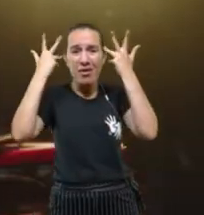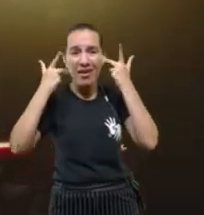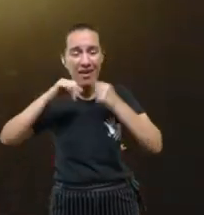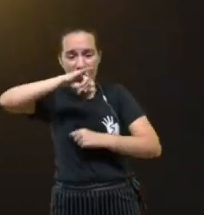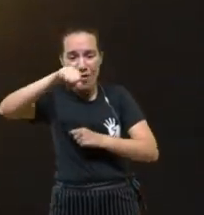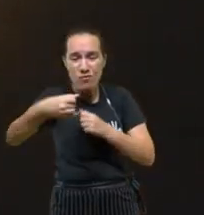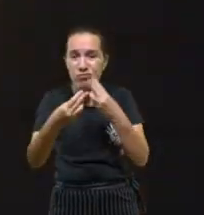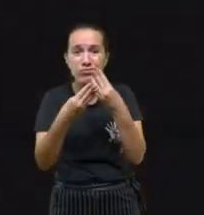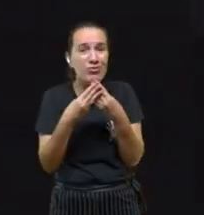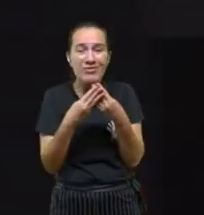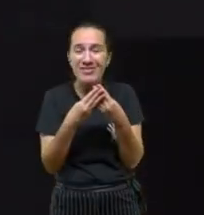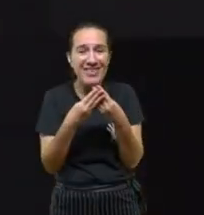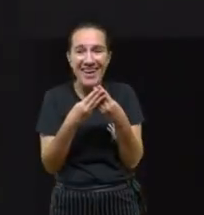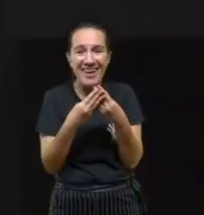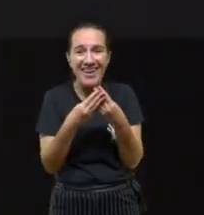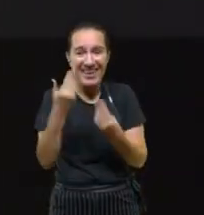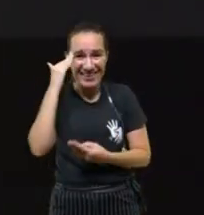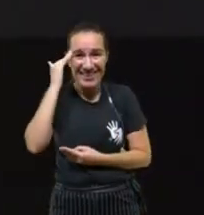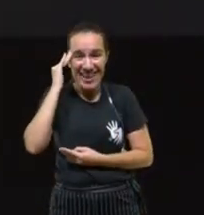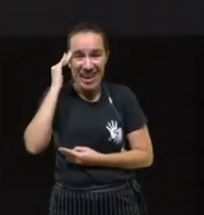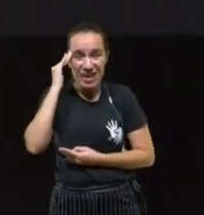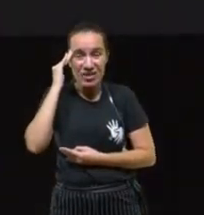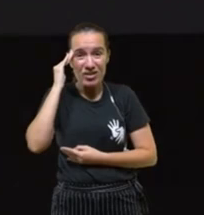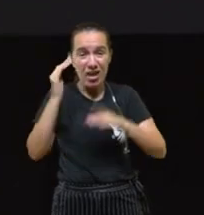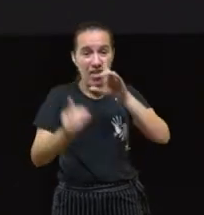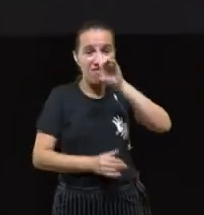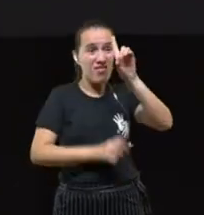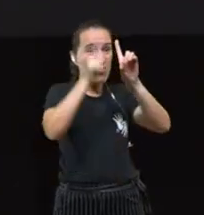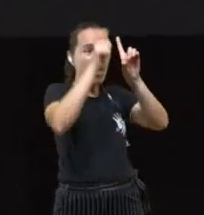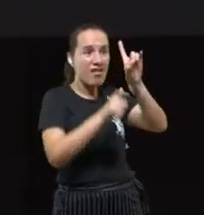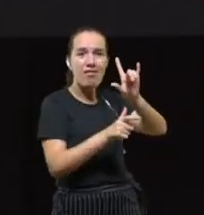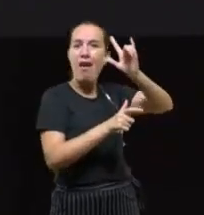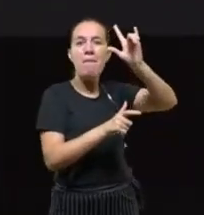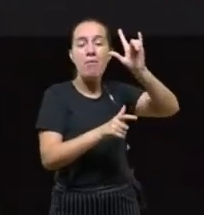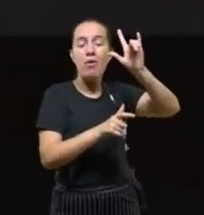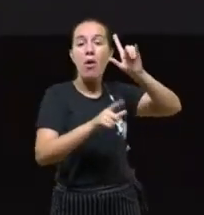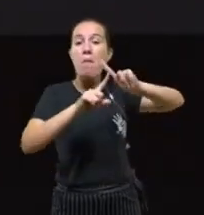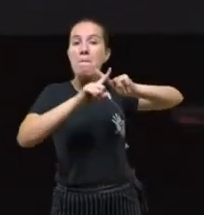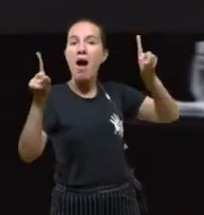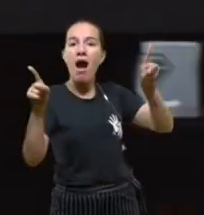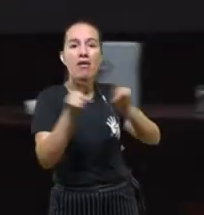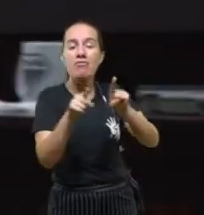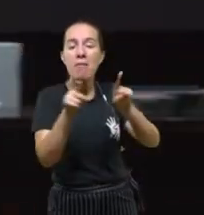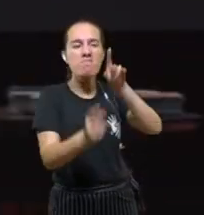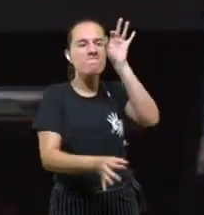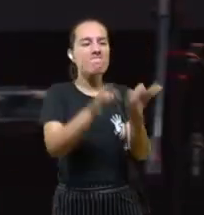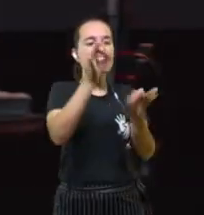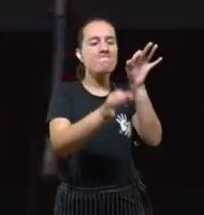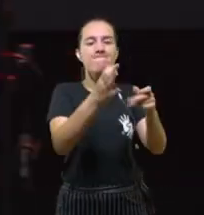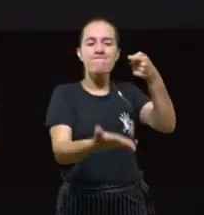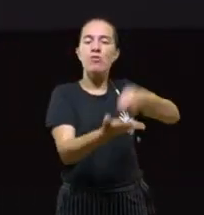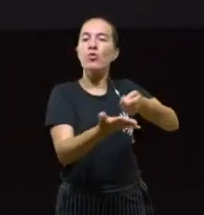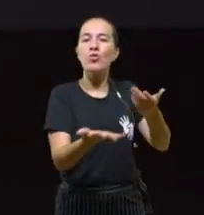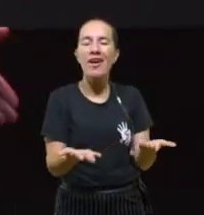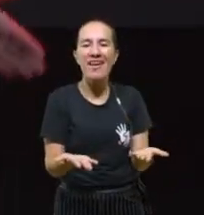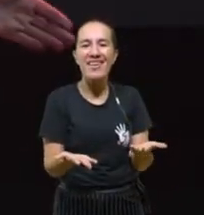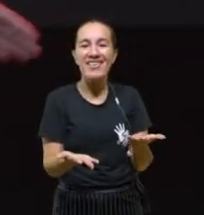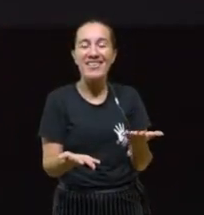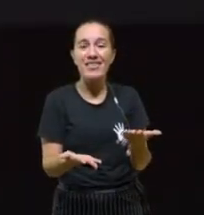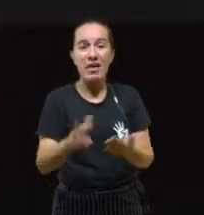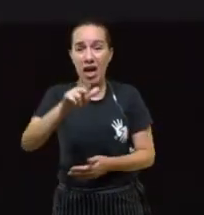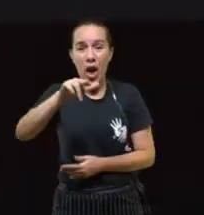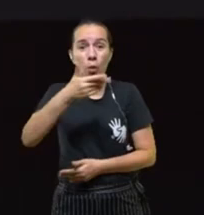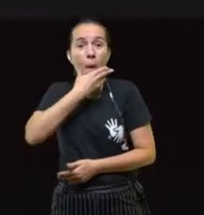conflito entre o amor de Deus e o juízo de Deus. Porque é como um bom